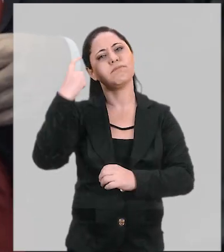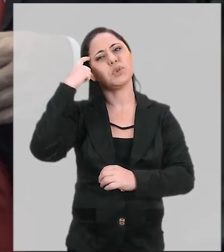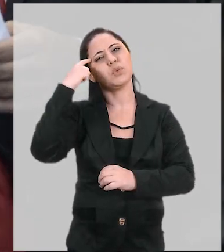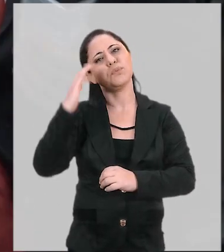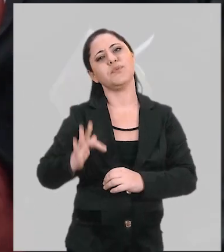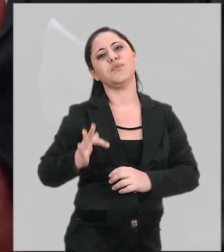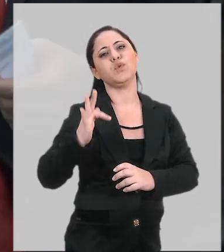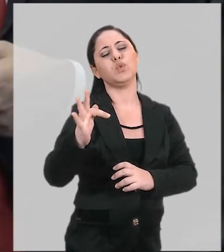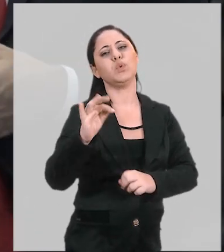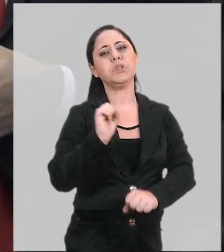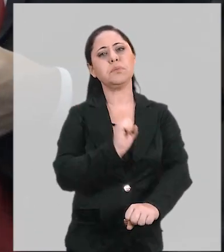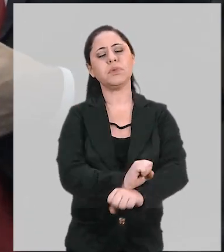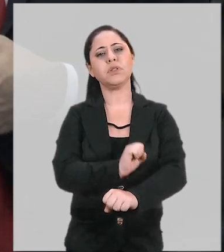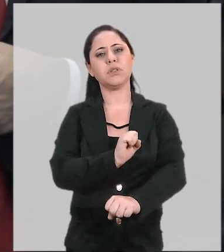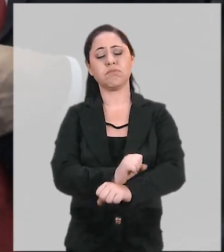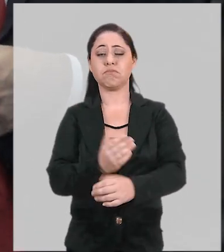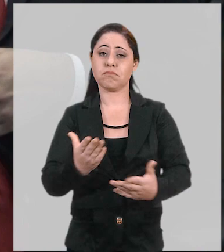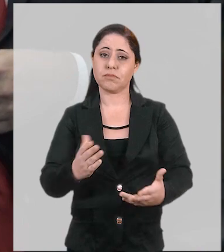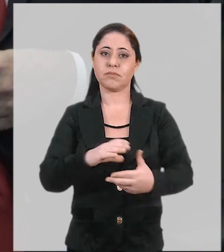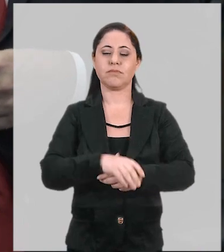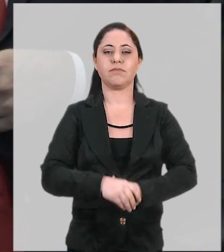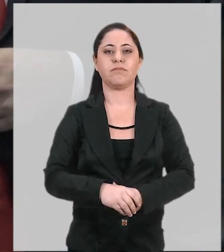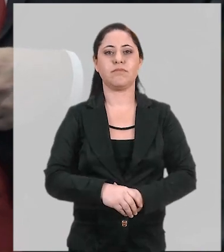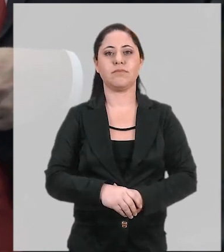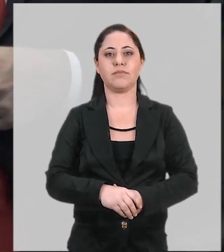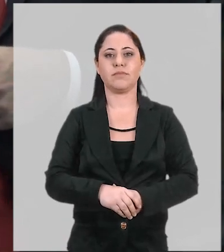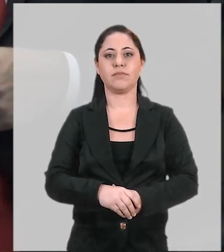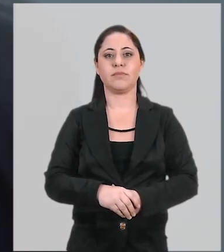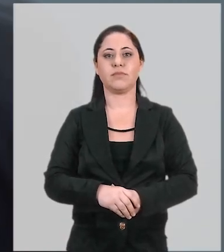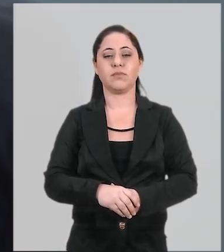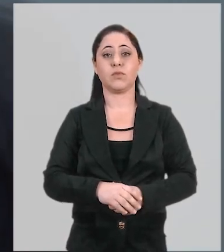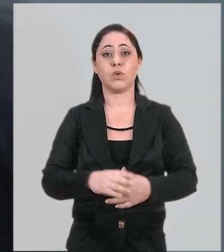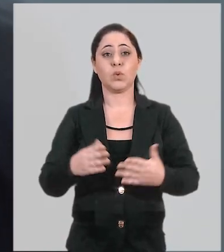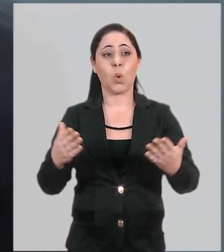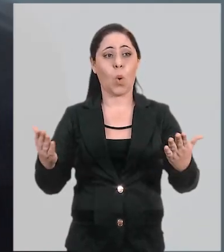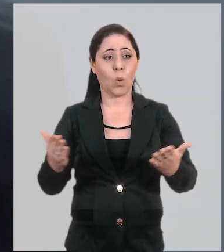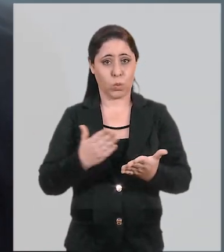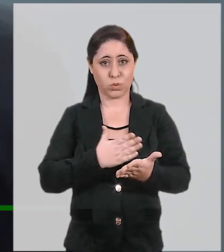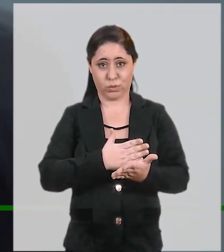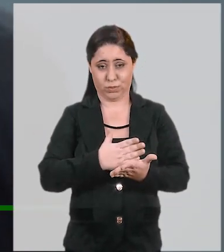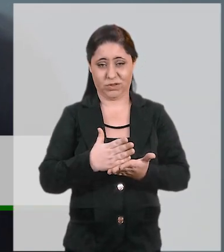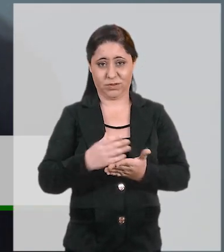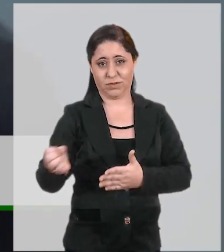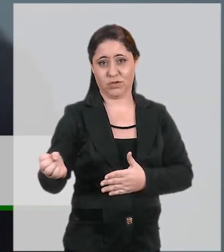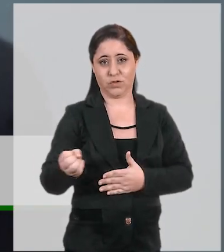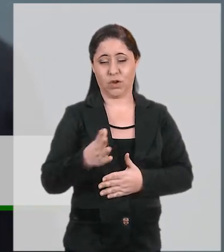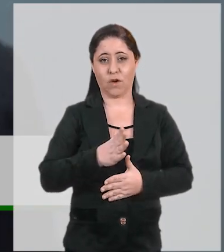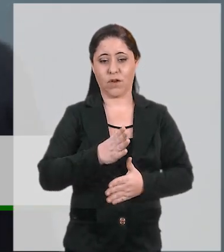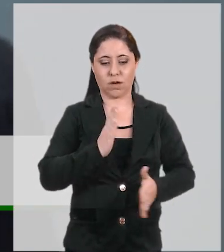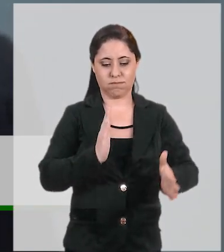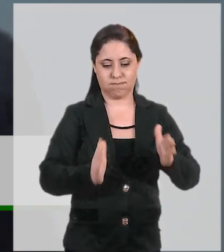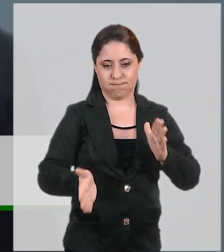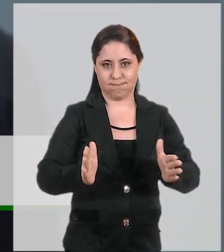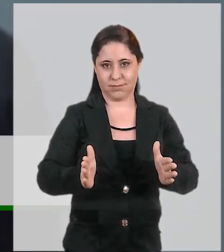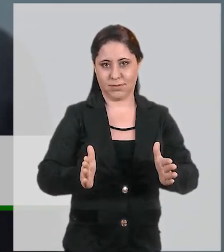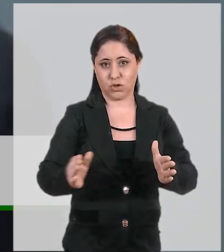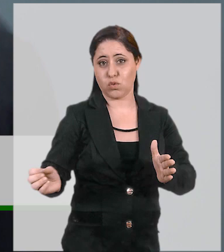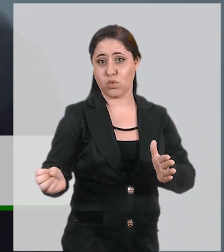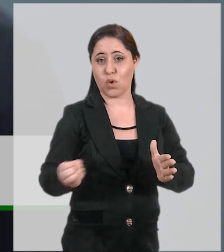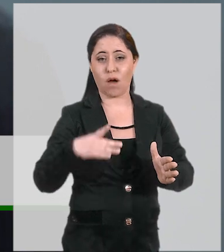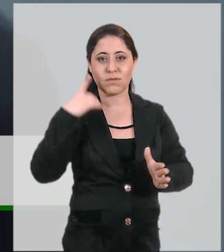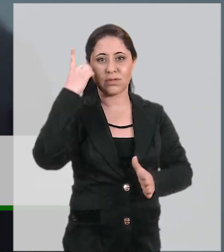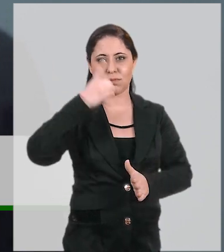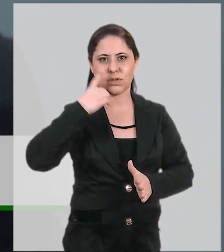projetar para o resto do ano. Bem, nós chegamos para uma nova legislatura e vários parlamentares novos, ou